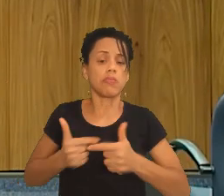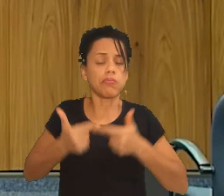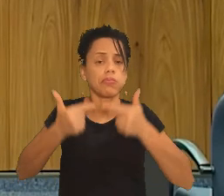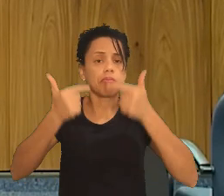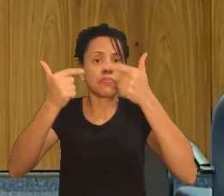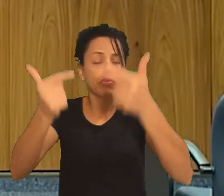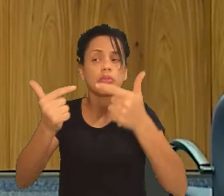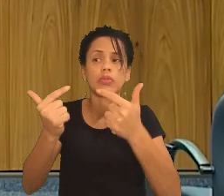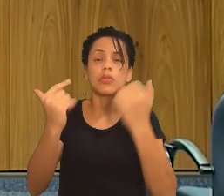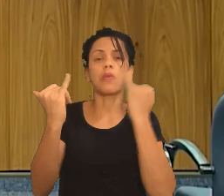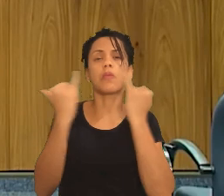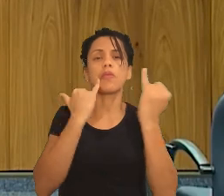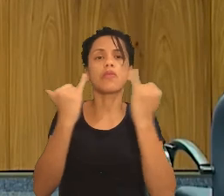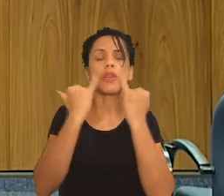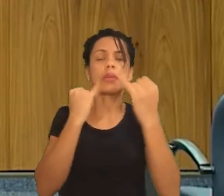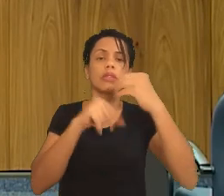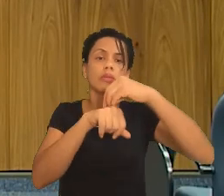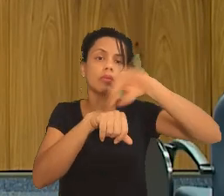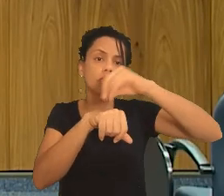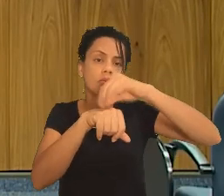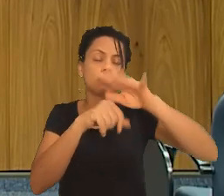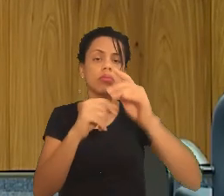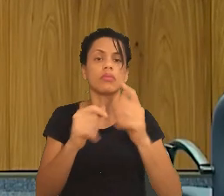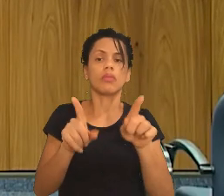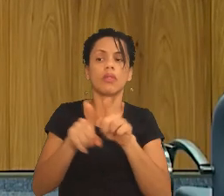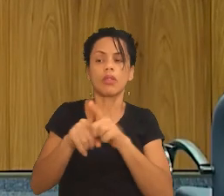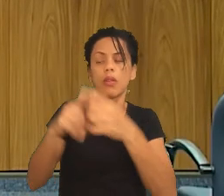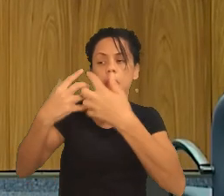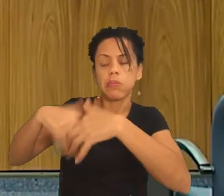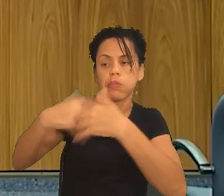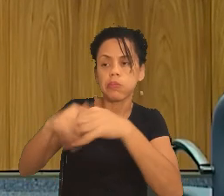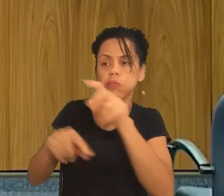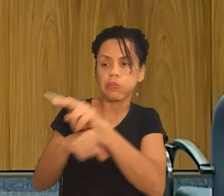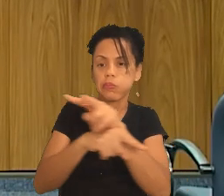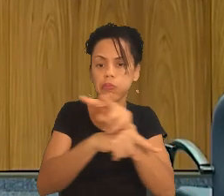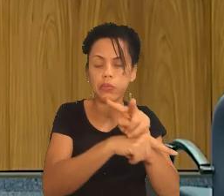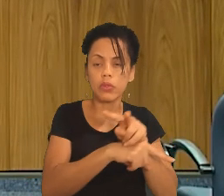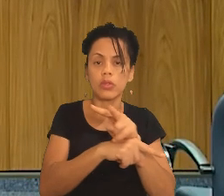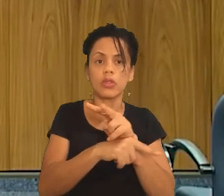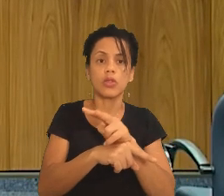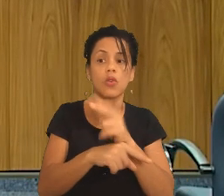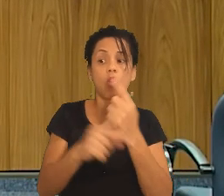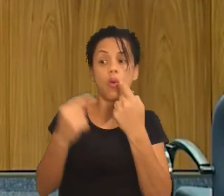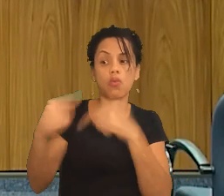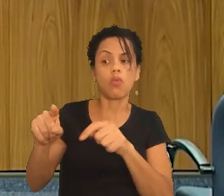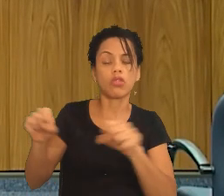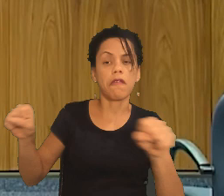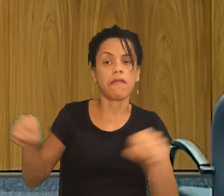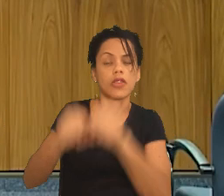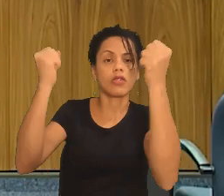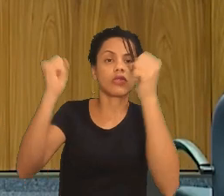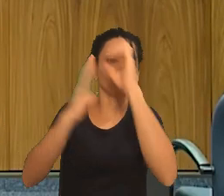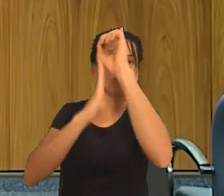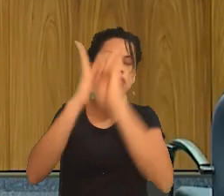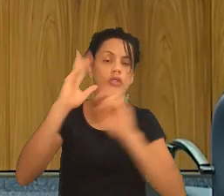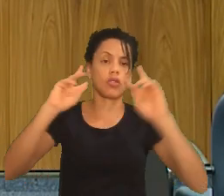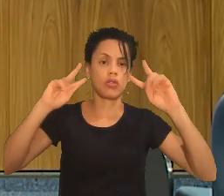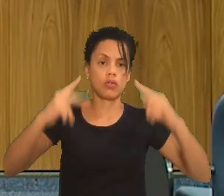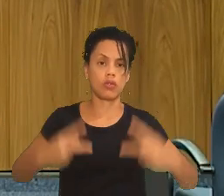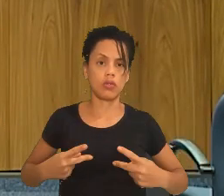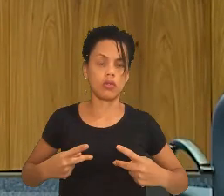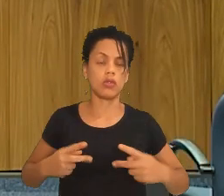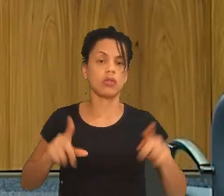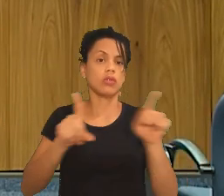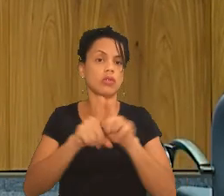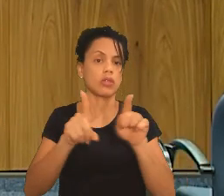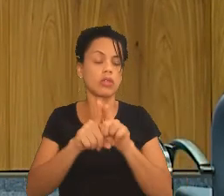de informações, monitoramento e na comunicação e discussão pública sobre violações de direitos humanos, com avanço da produção e difusão